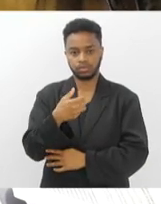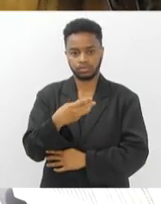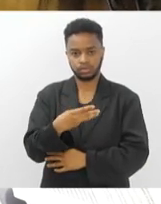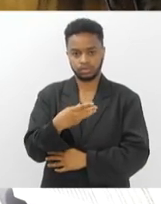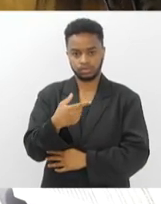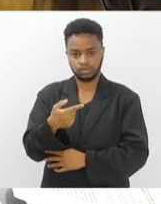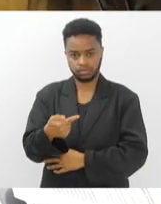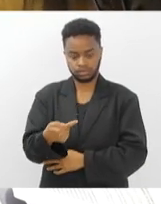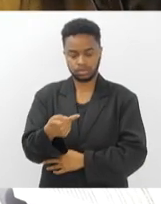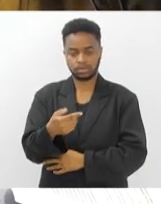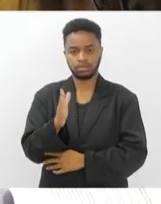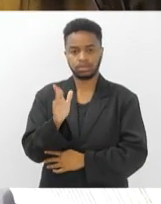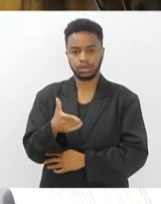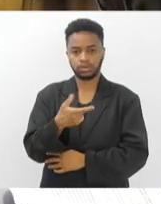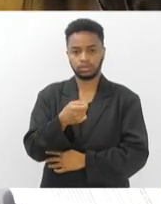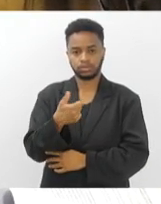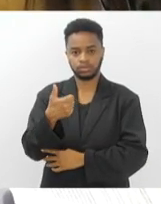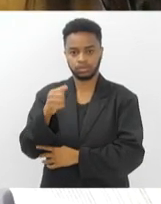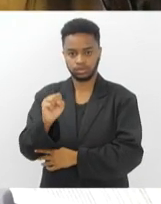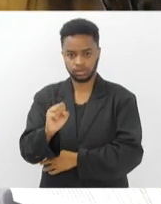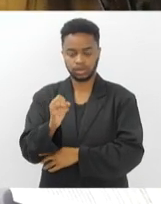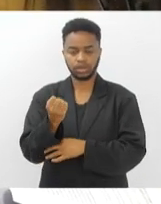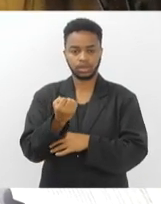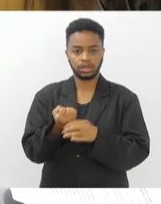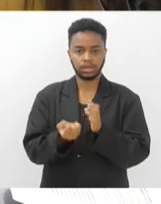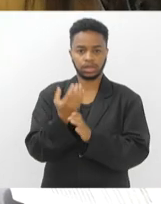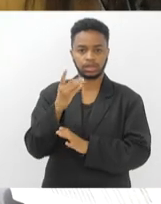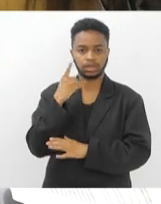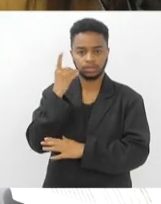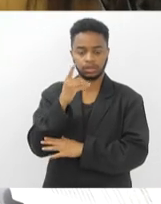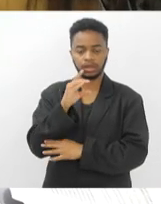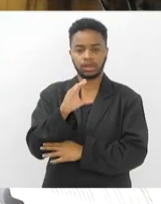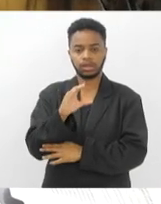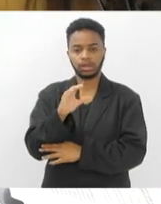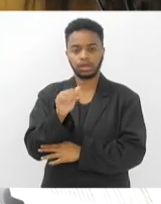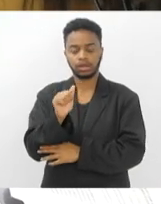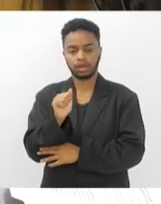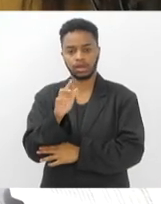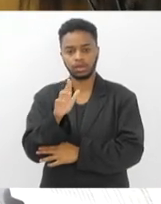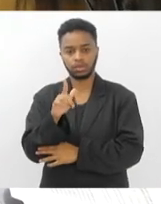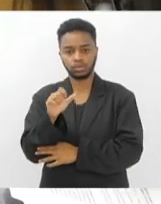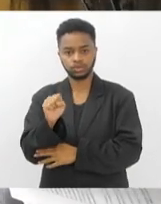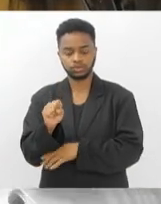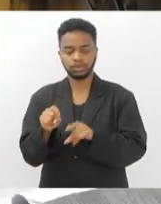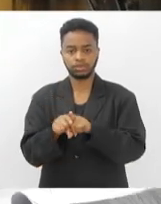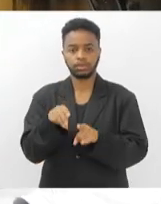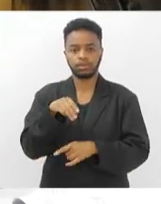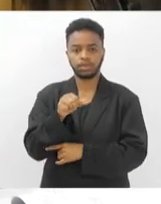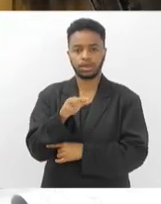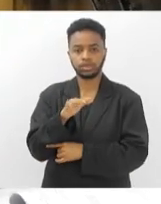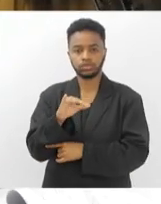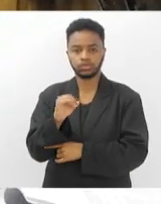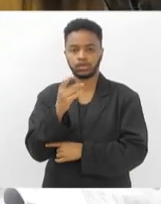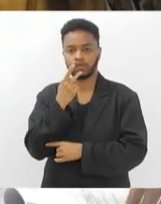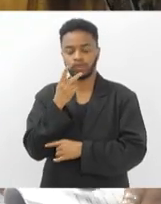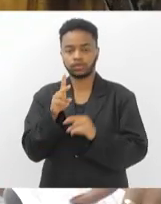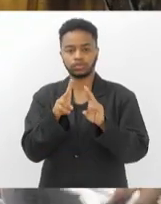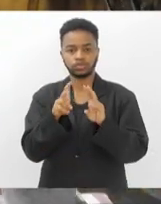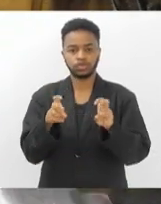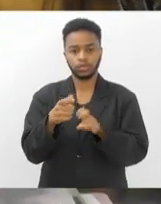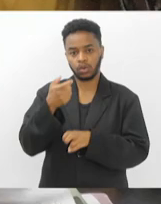4.137, de 2018, de autoria dos deputados Carlos Macedo e Márcio Pacheco, que dispõe sobre a inclusão de medidas de